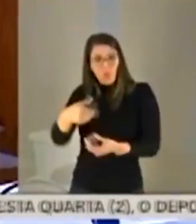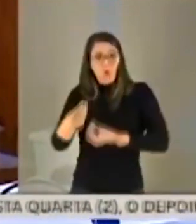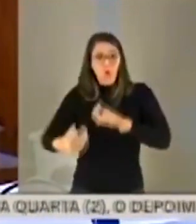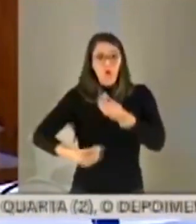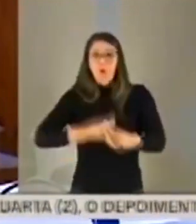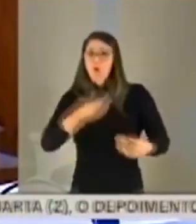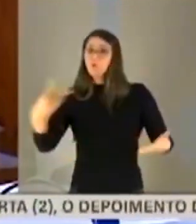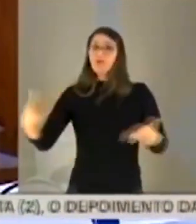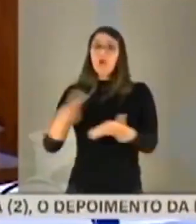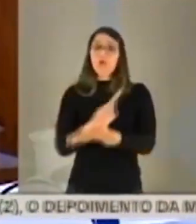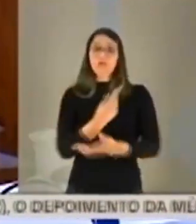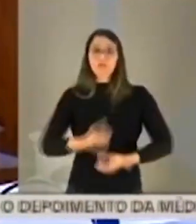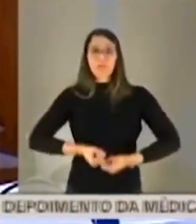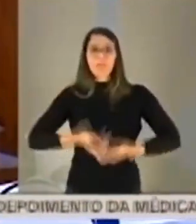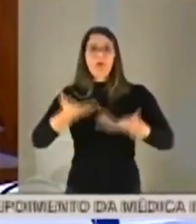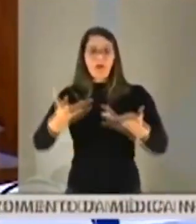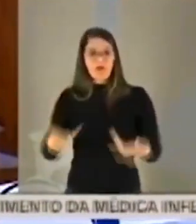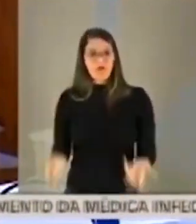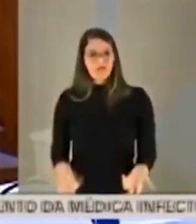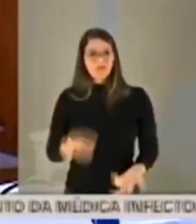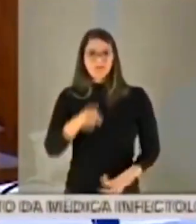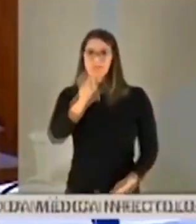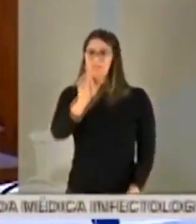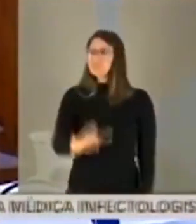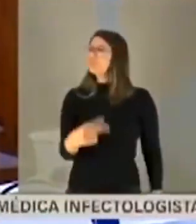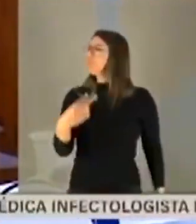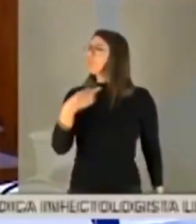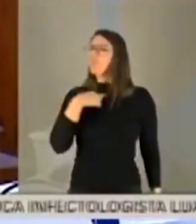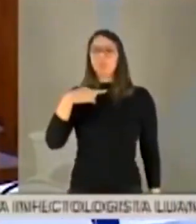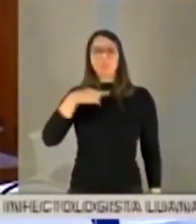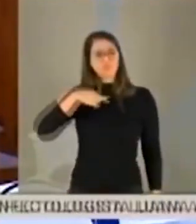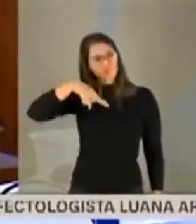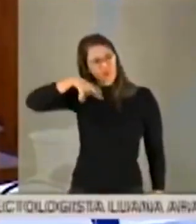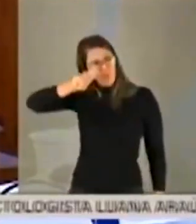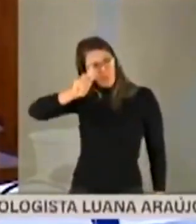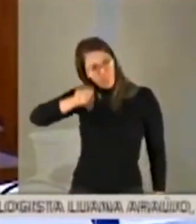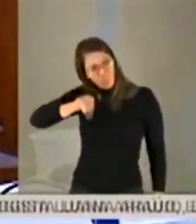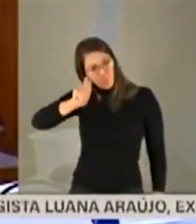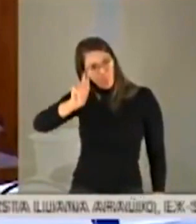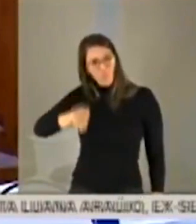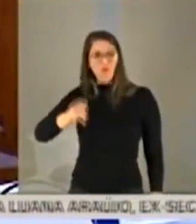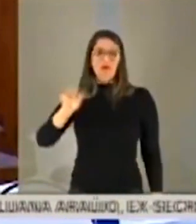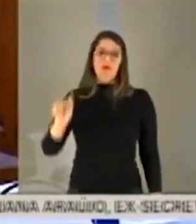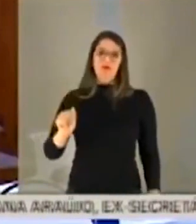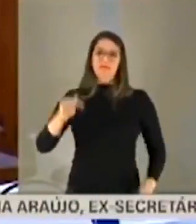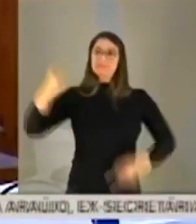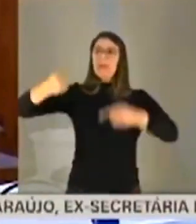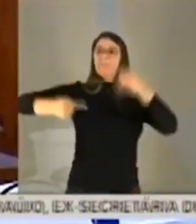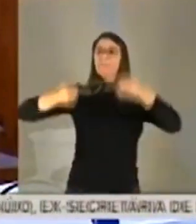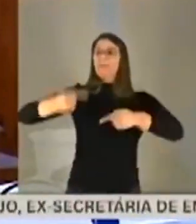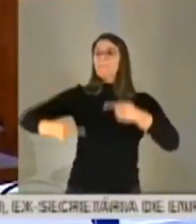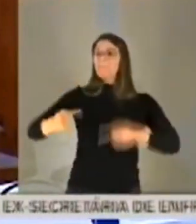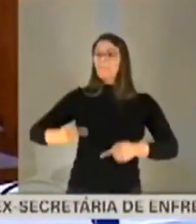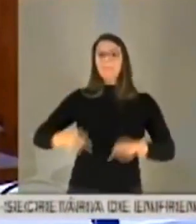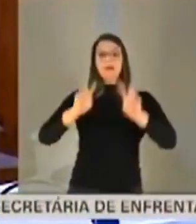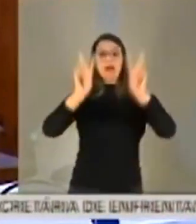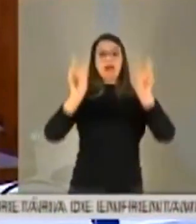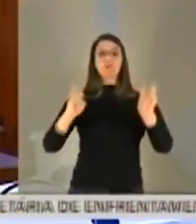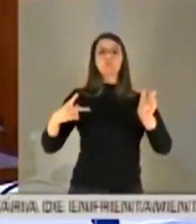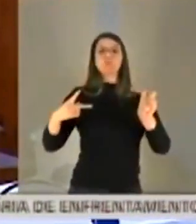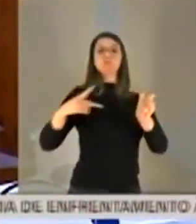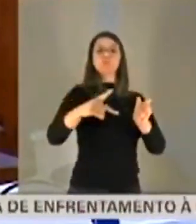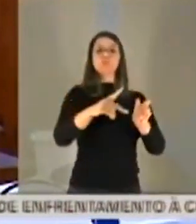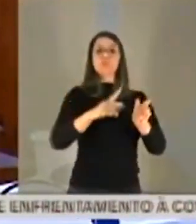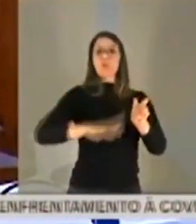foi essa manifestação. Então, a senhora não podia, de jeito nenhum, estar debatendo um assunto que não era do seu